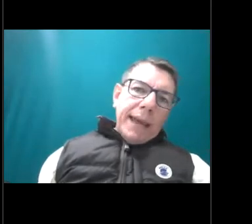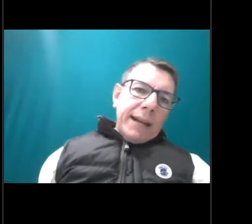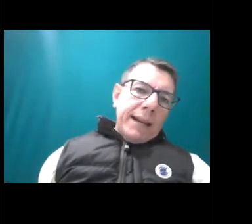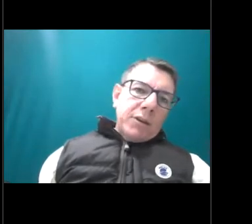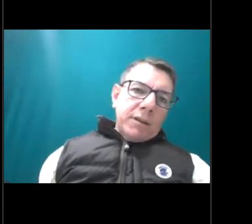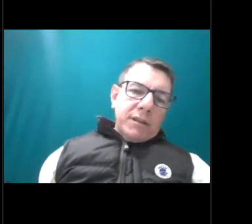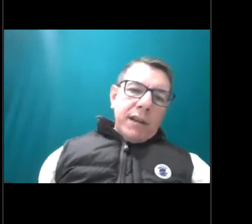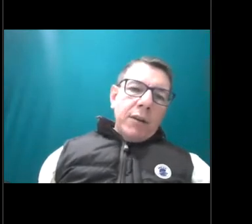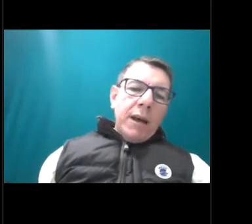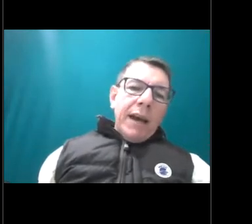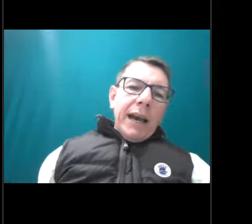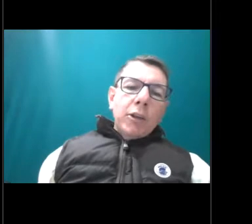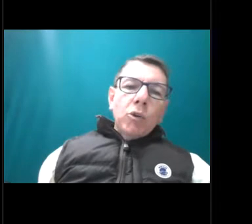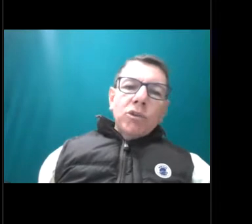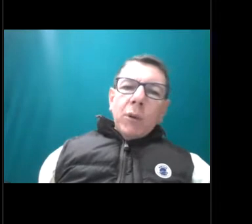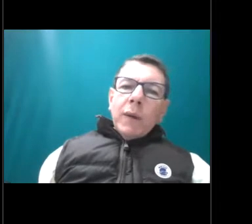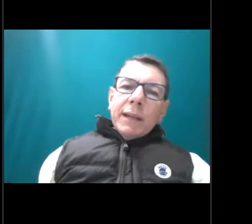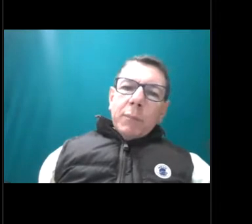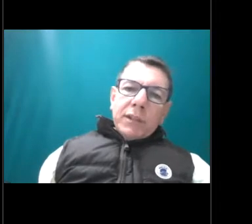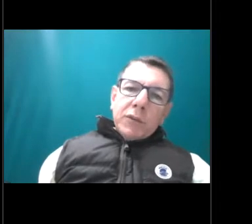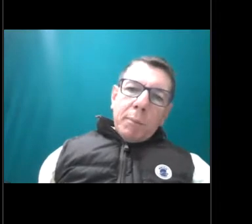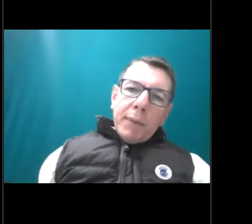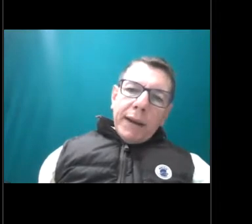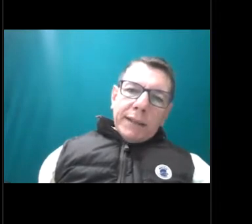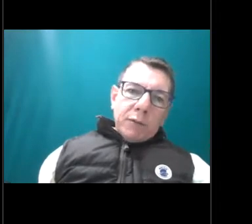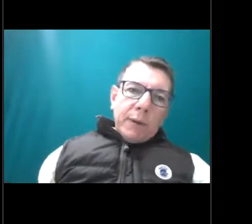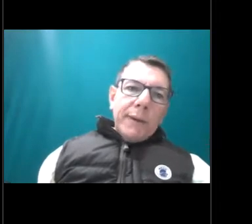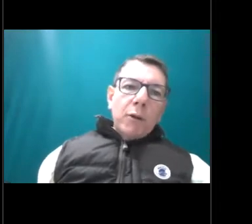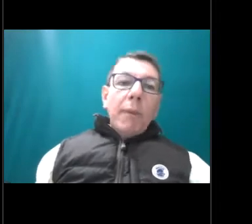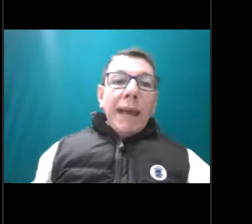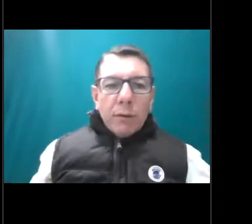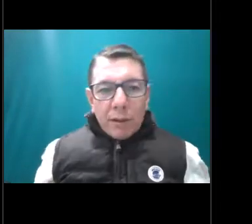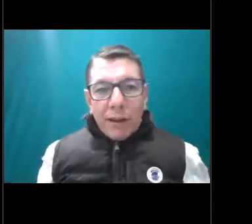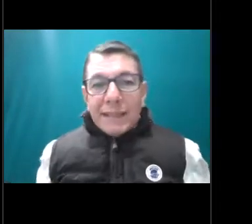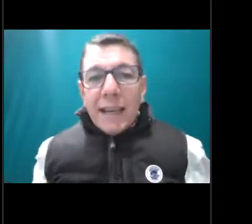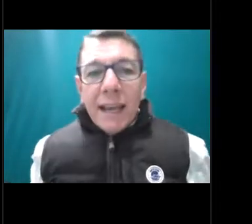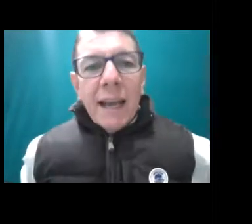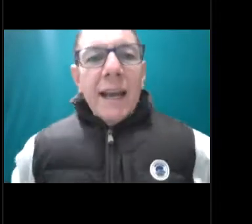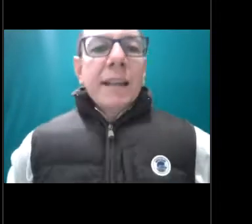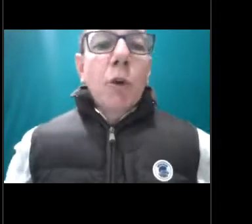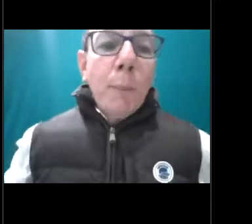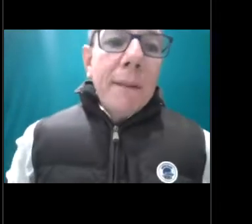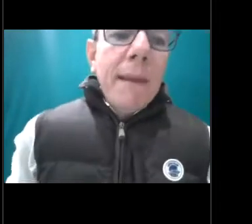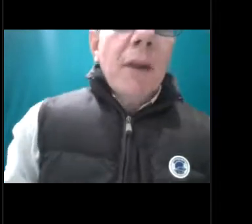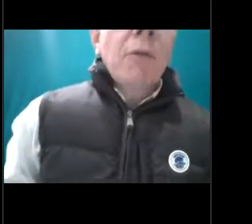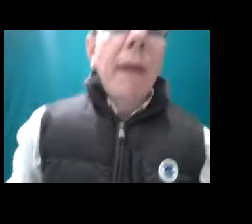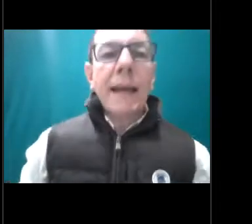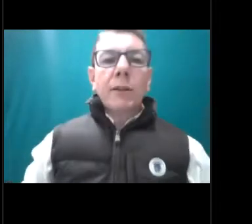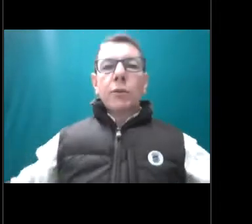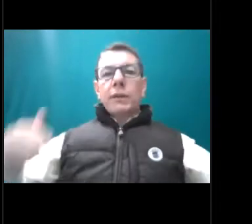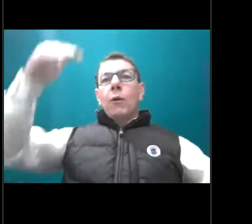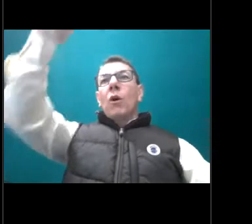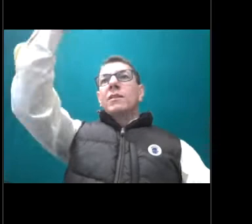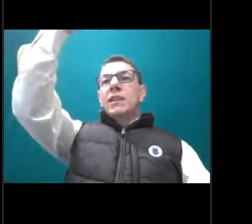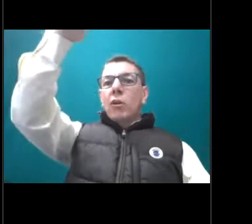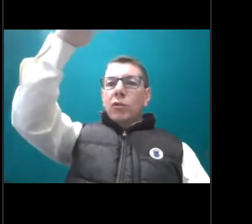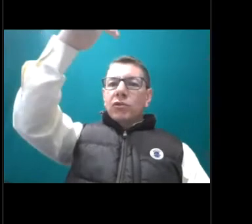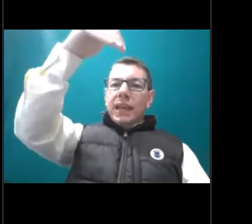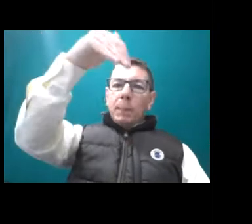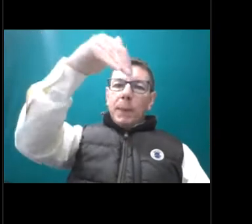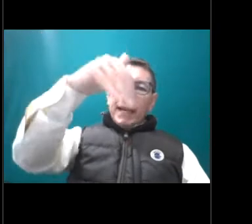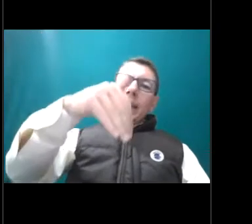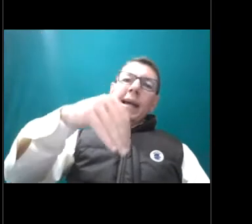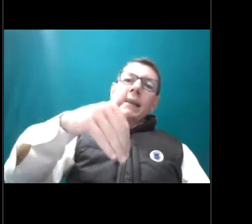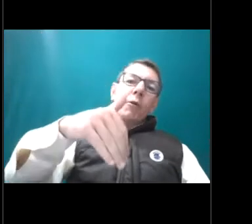da barreira, né, de oxigênio. Reduz 50% de perdas no primeiro metro. Então, quer dizer, no primeiro metro, né, o